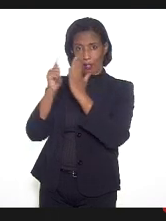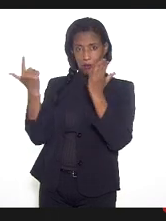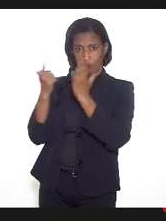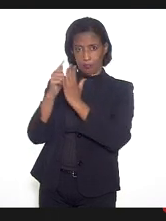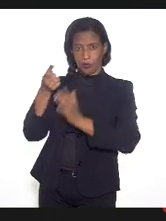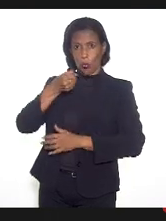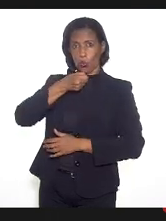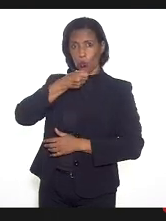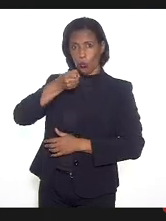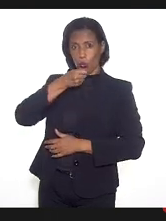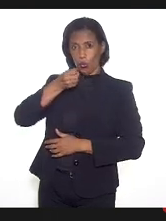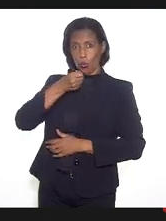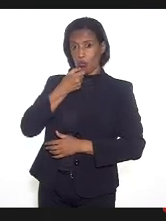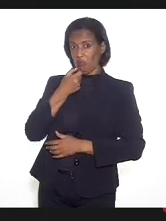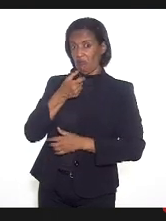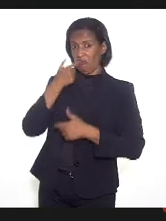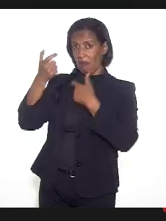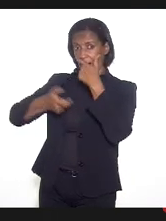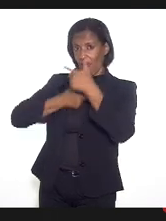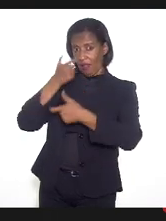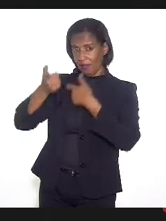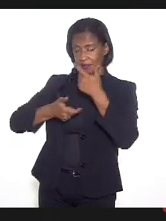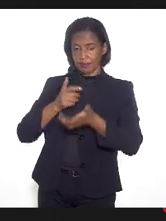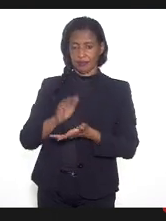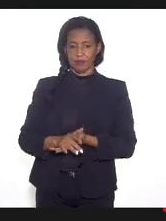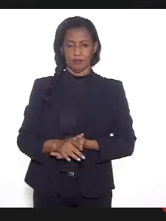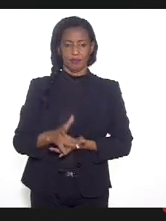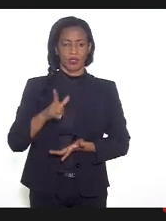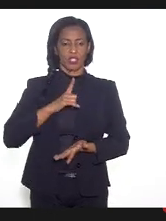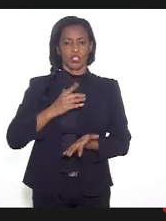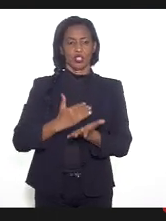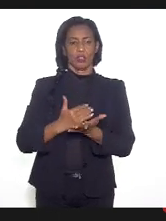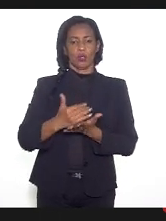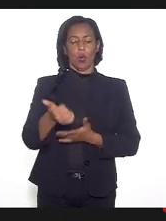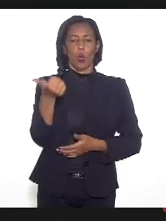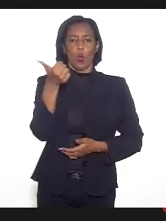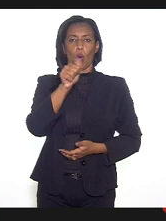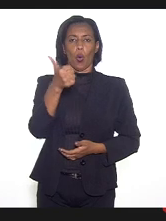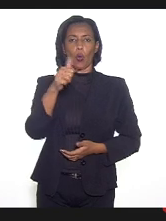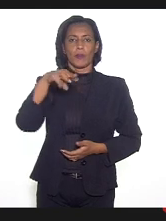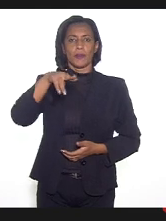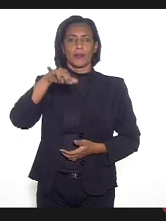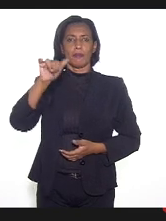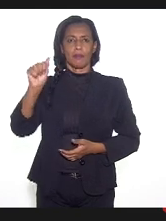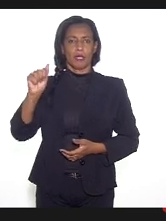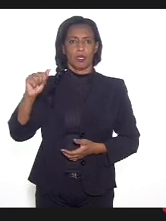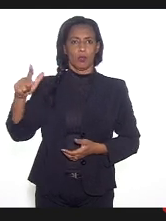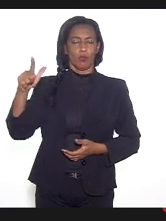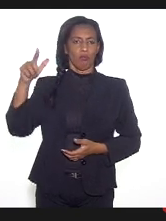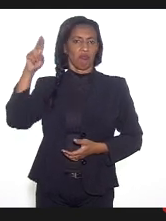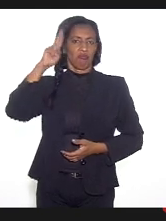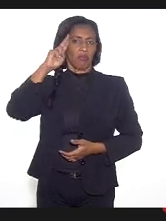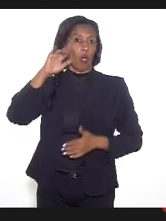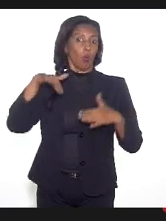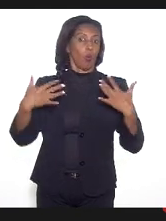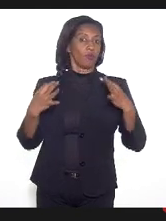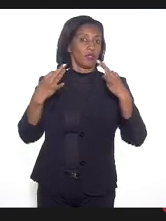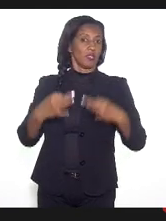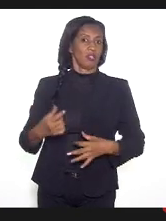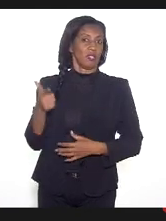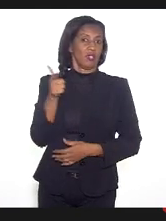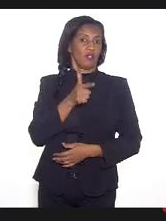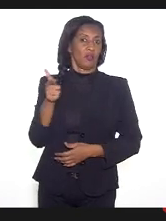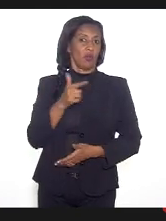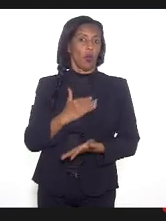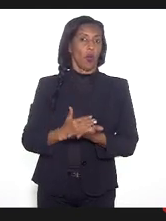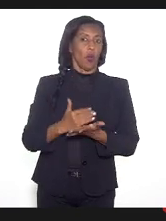2021, no qual as palavras dele é a seguinte: tínhamos no início do ano cerca de 11 mil militares, quando o ideal seriam 22 mil. Portanto, começamos o